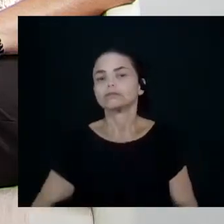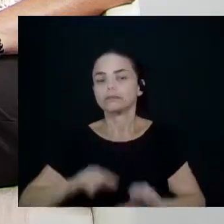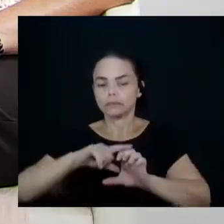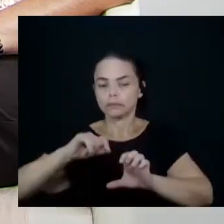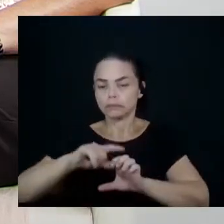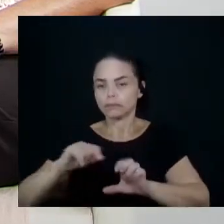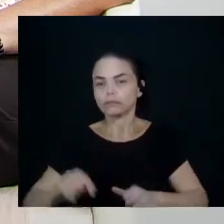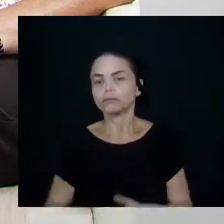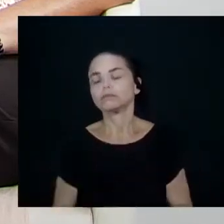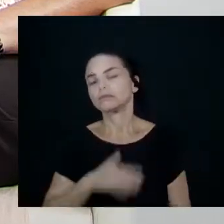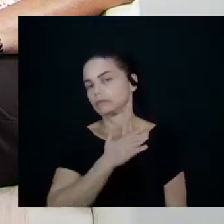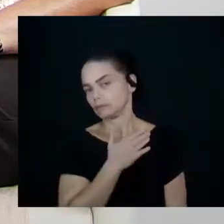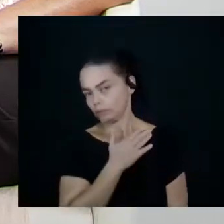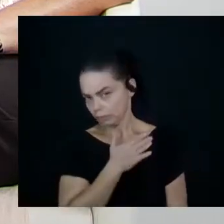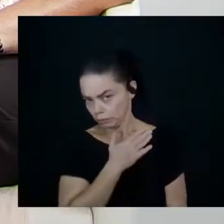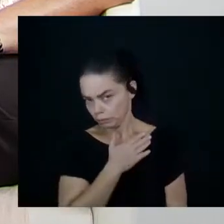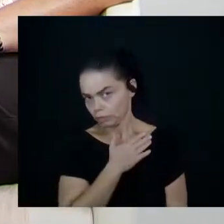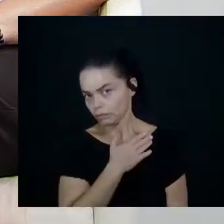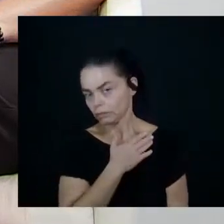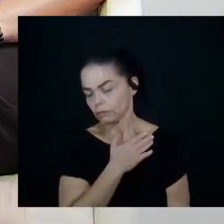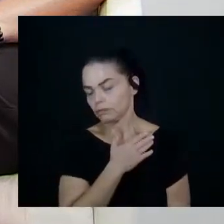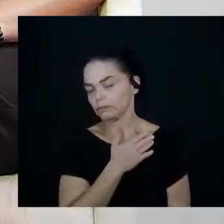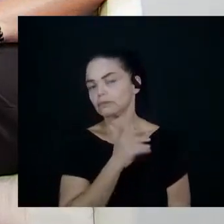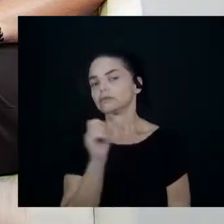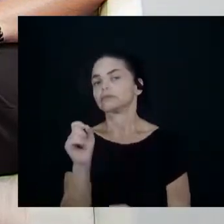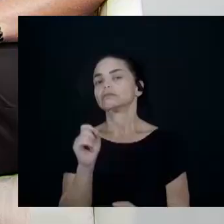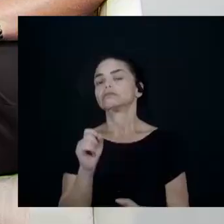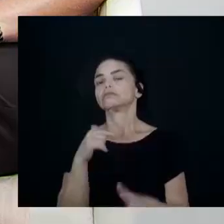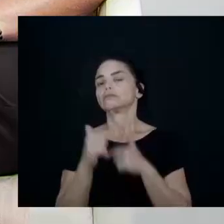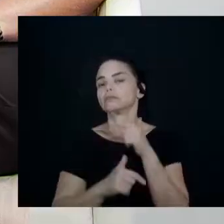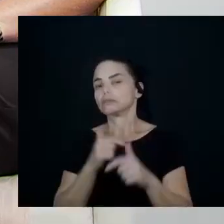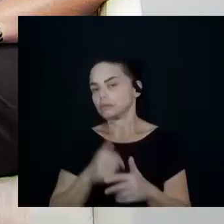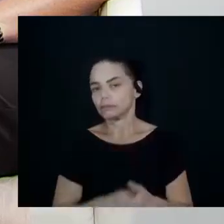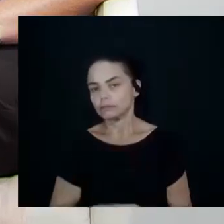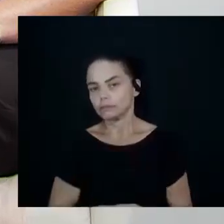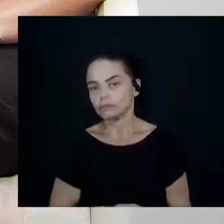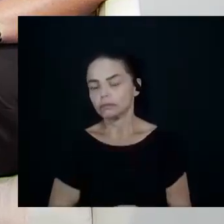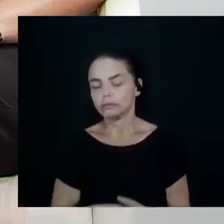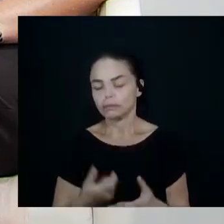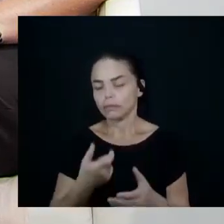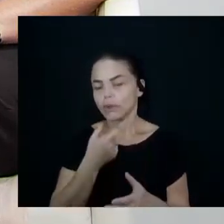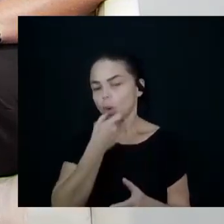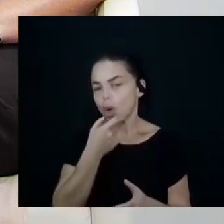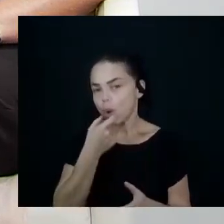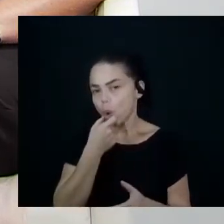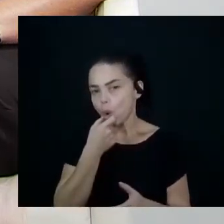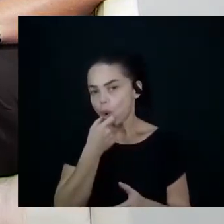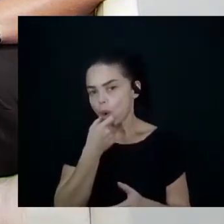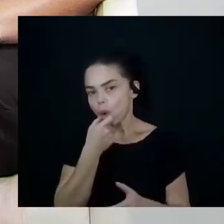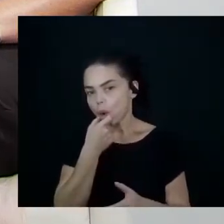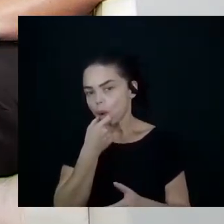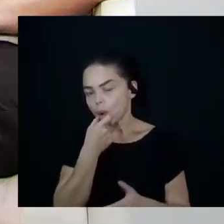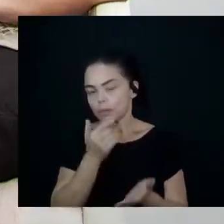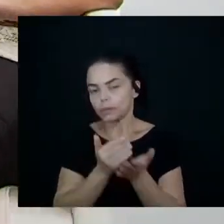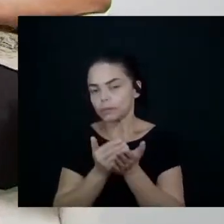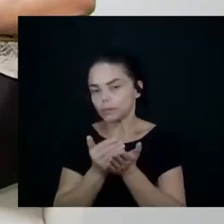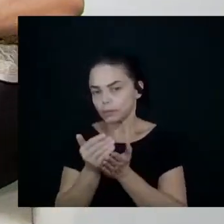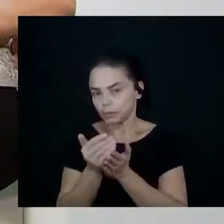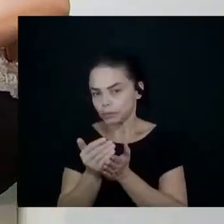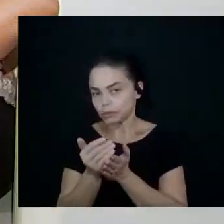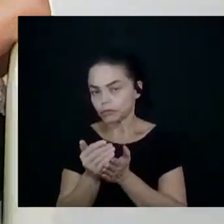ou o seu empreendimento? O meu empreendimento. O que você faz? Eu faço bolachas.